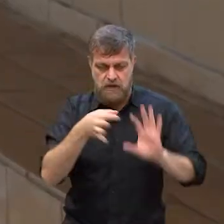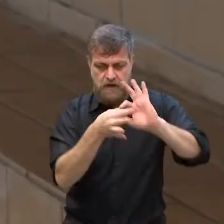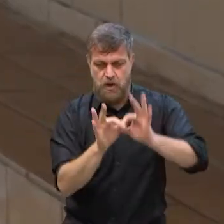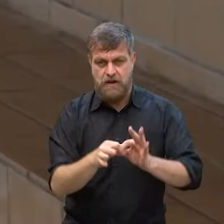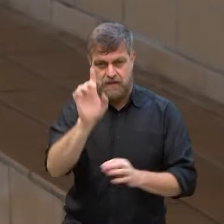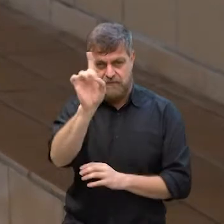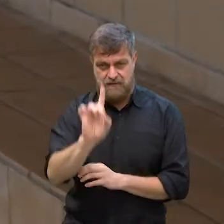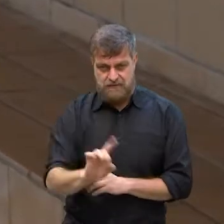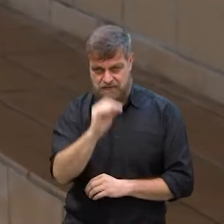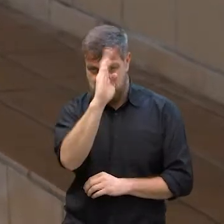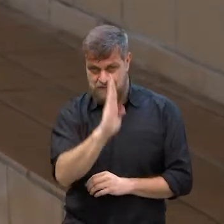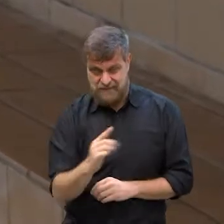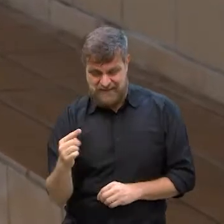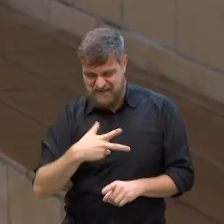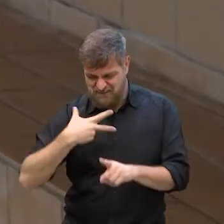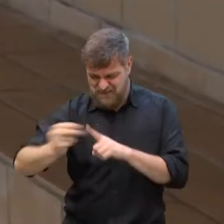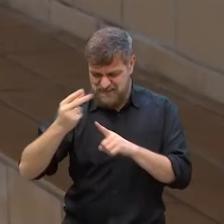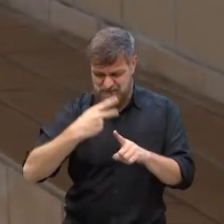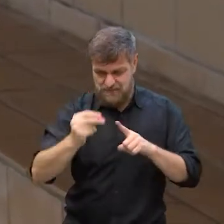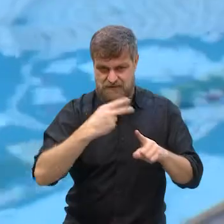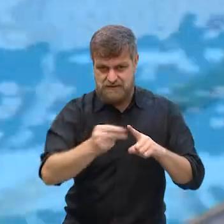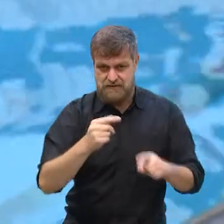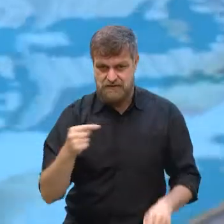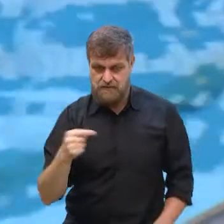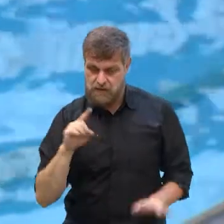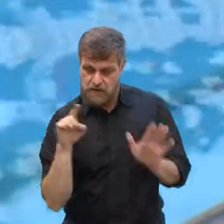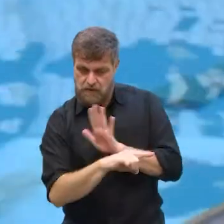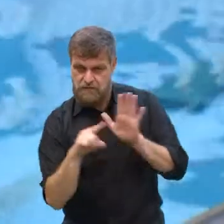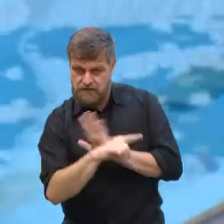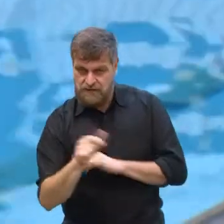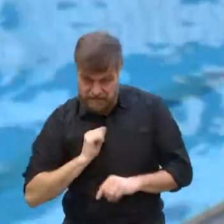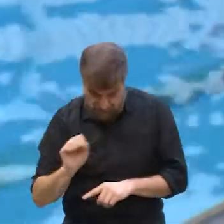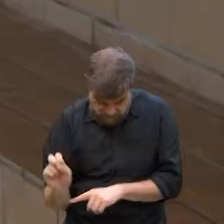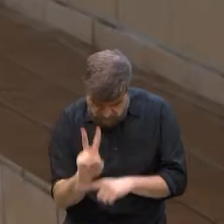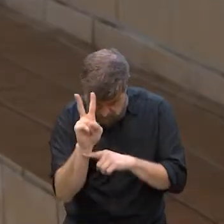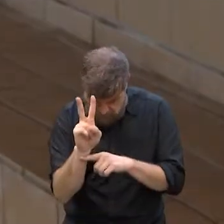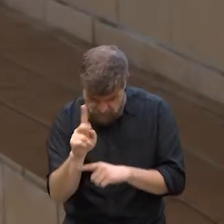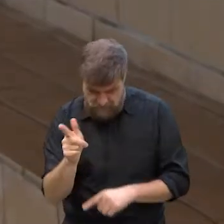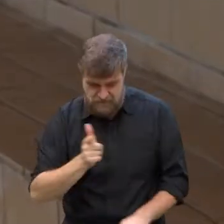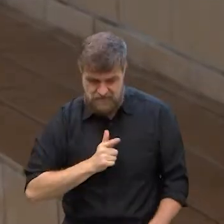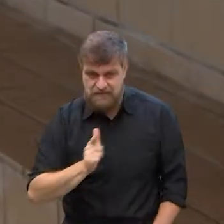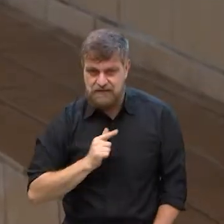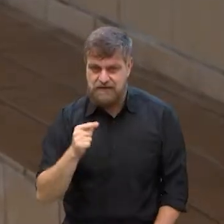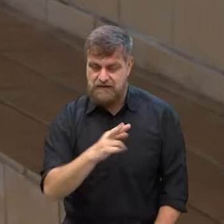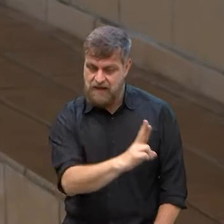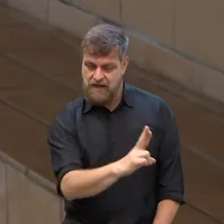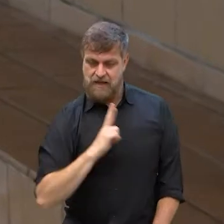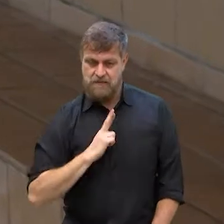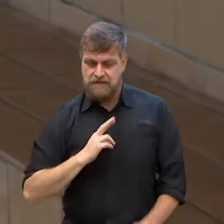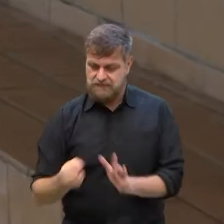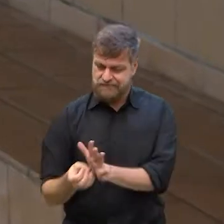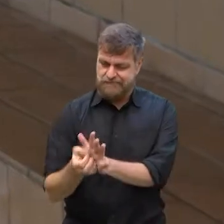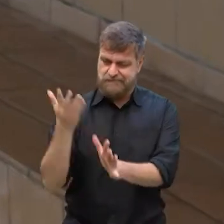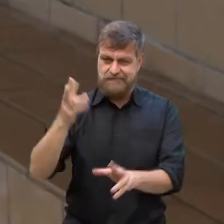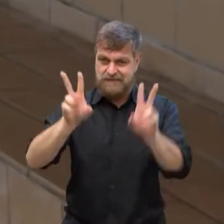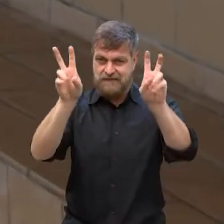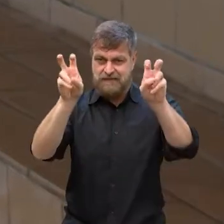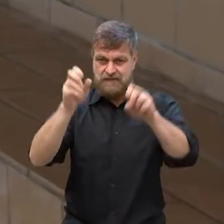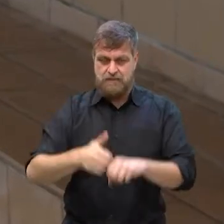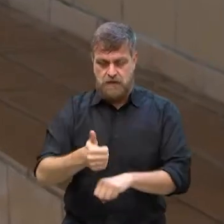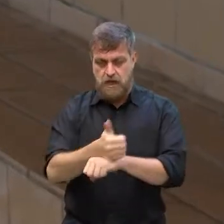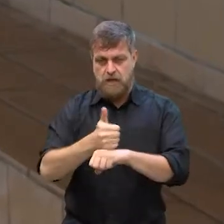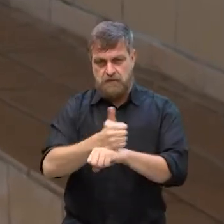do Brasil, inúmeros títulos. Mas será que eles são muito valorizados? Essa é a resposta e muito mais sobre essa